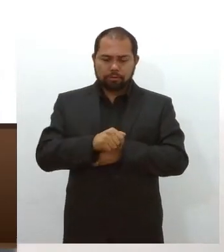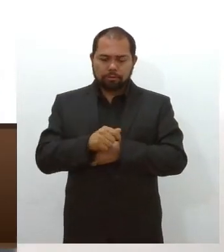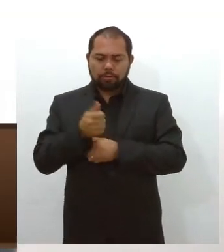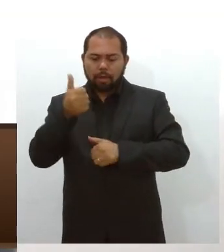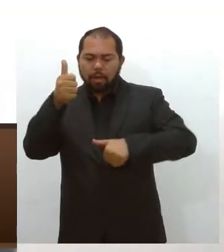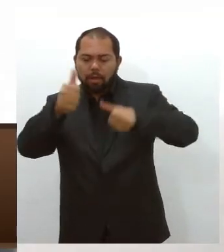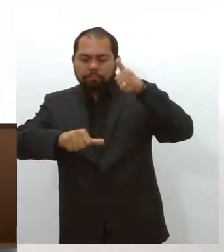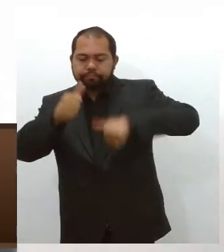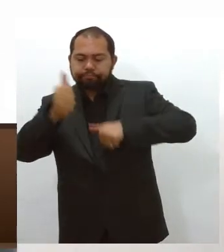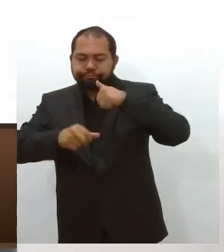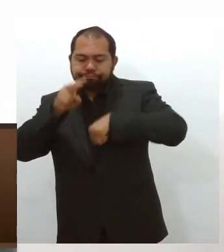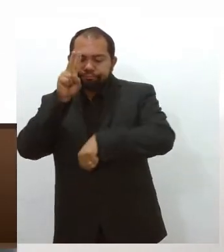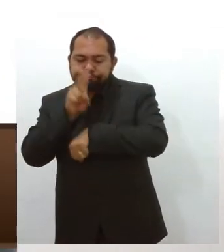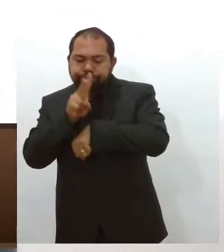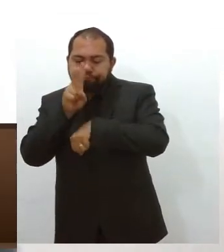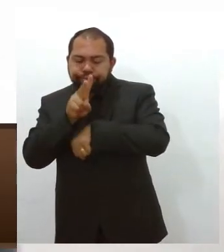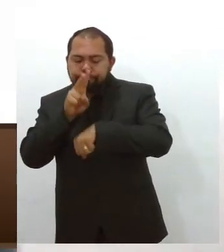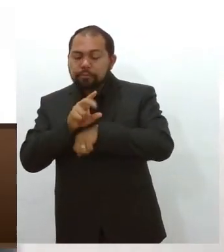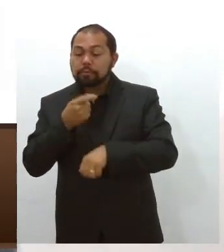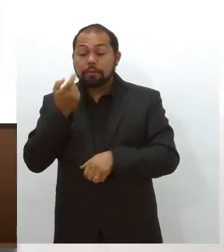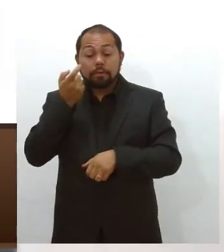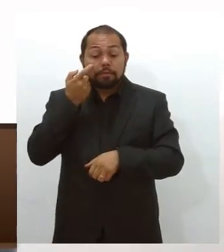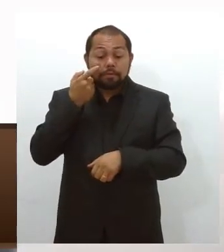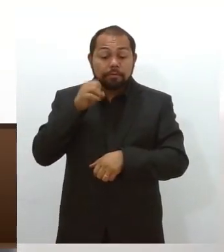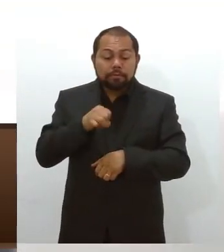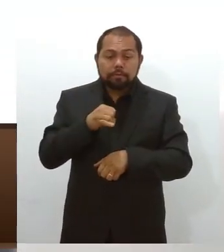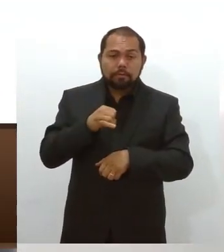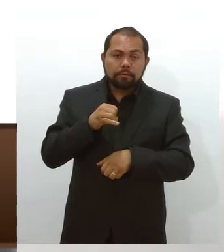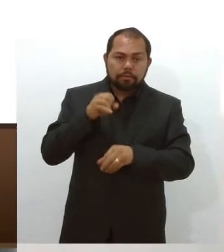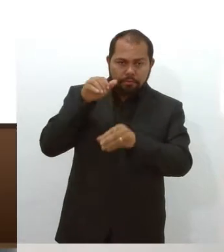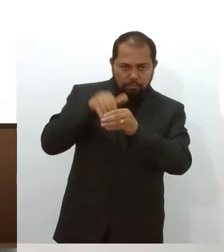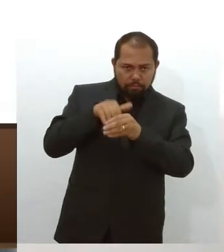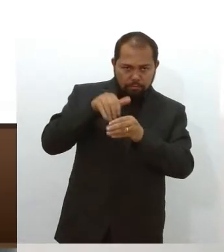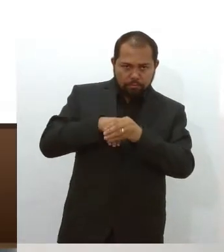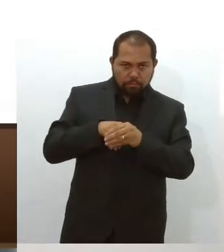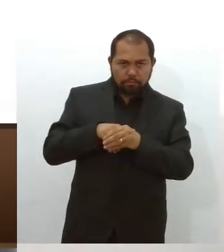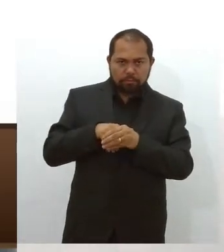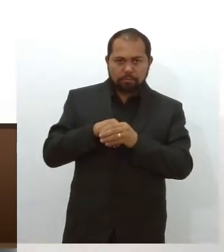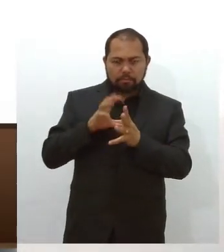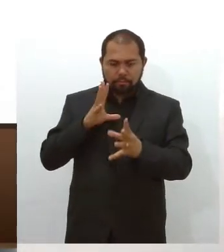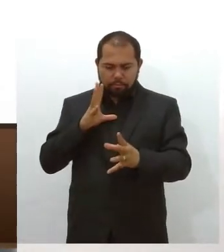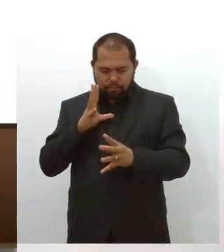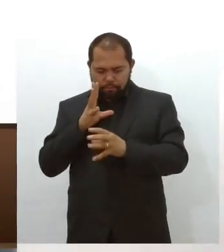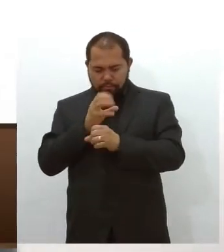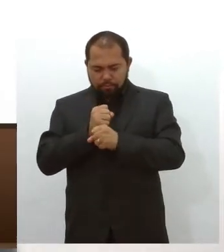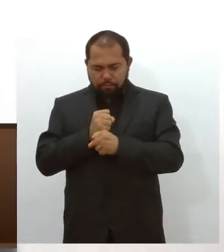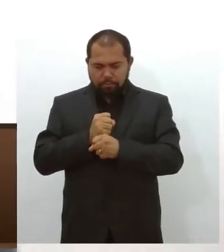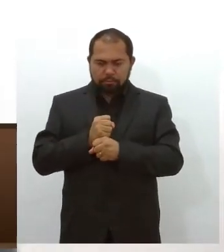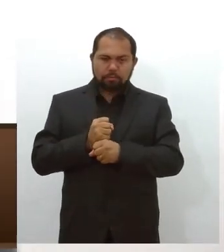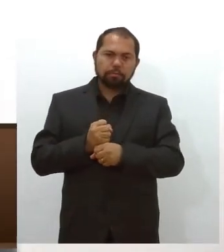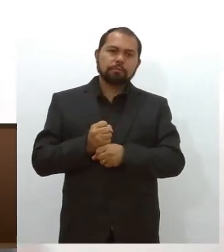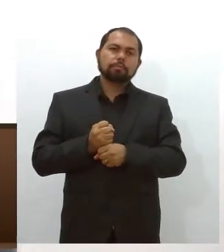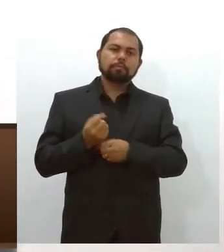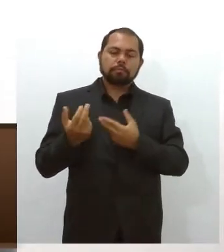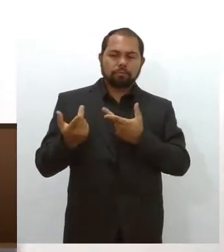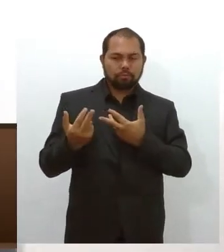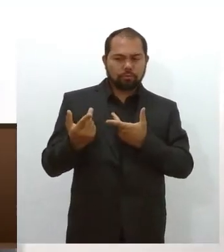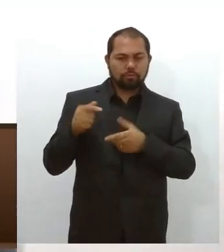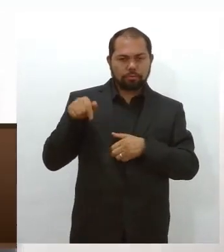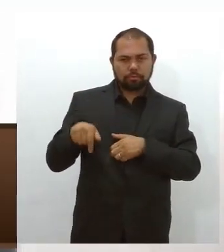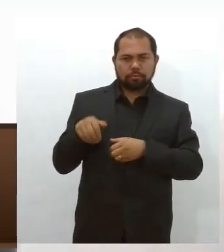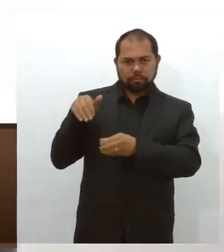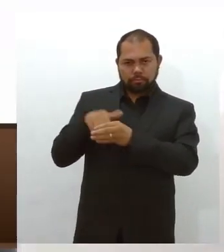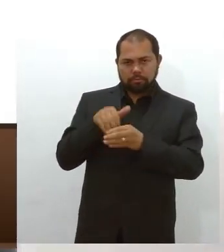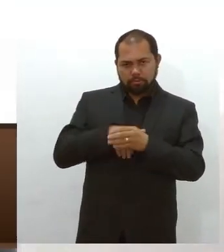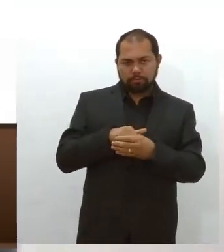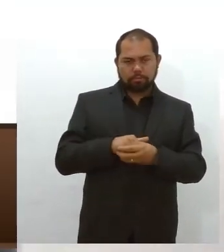para verificar se a votação no final vai totalizar como deve na votação. E essas